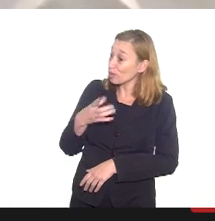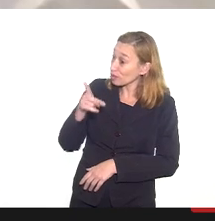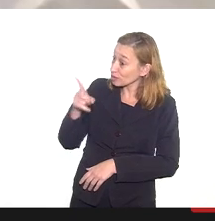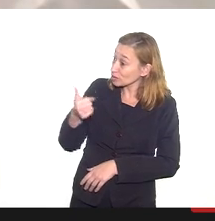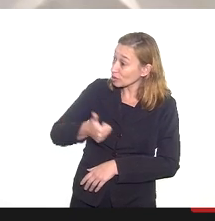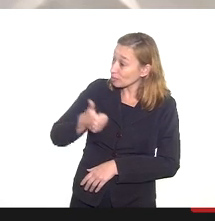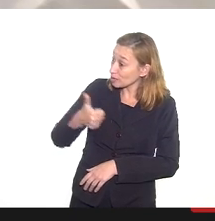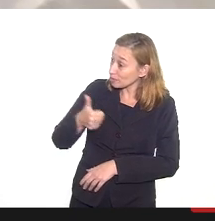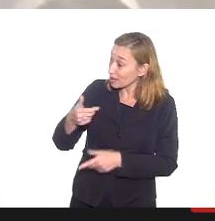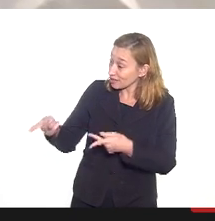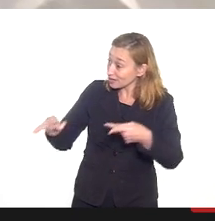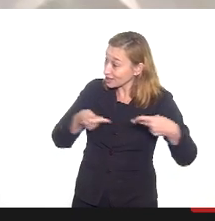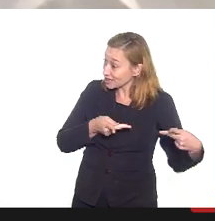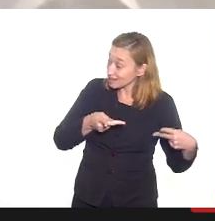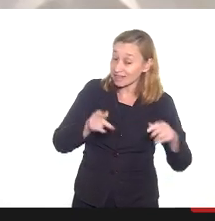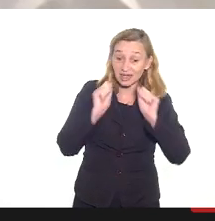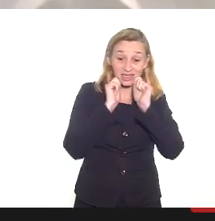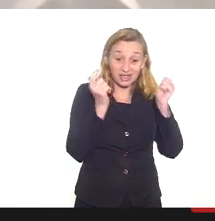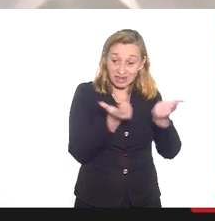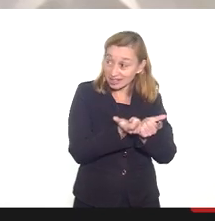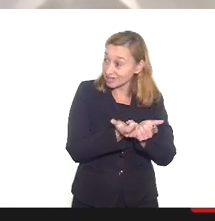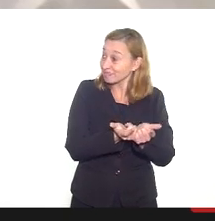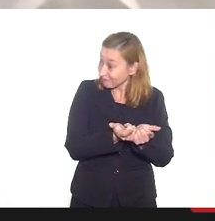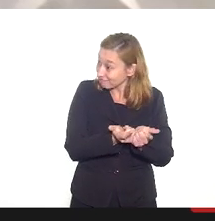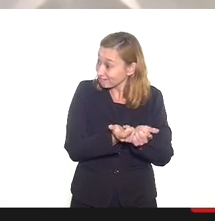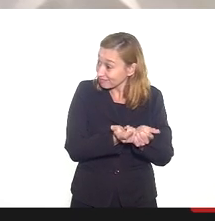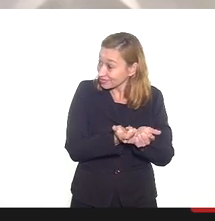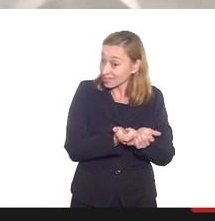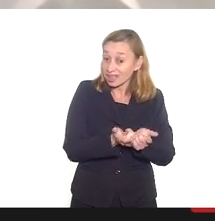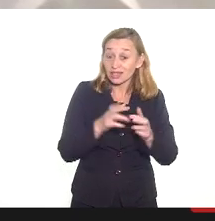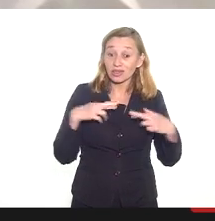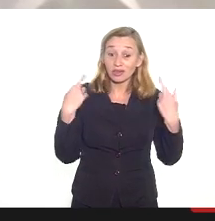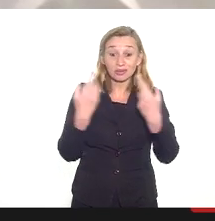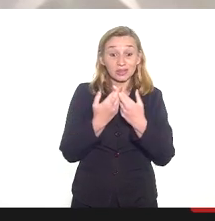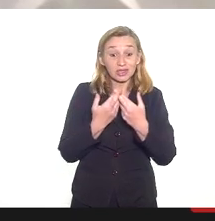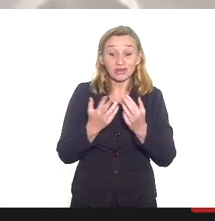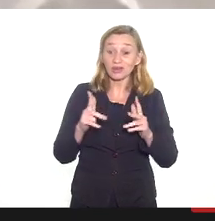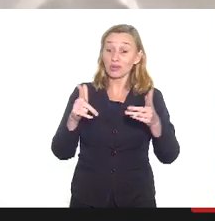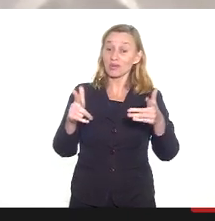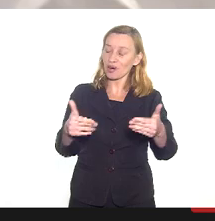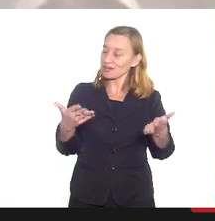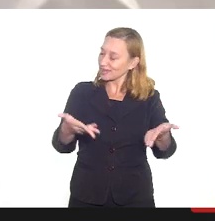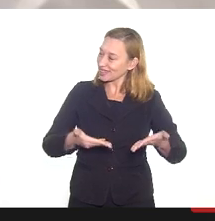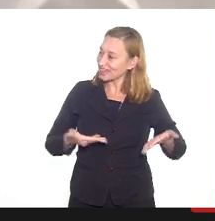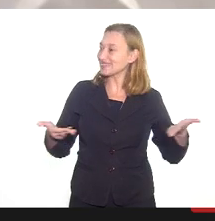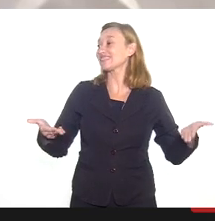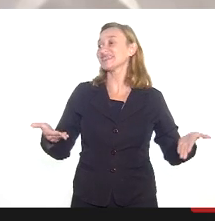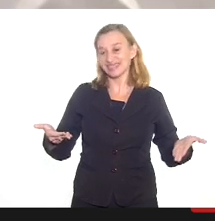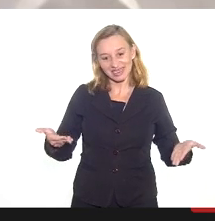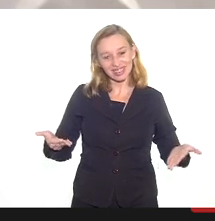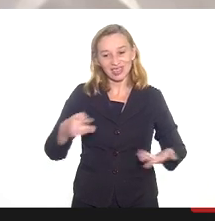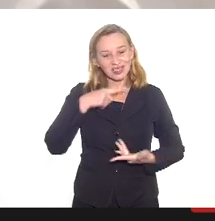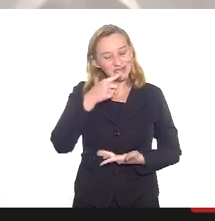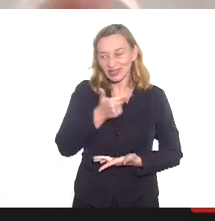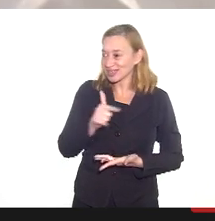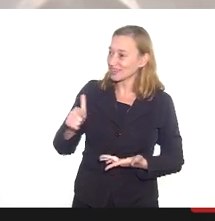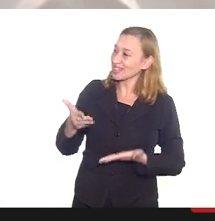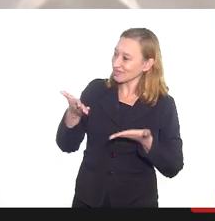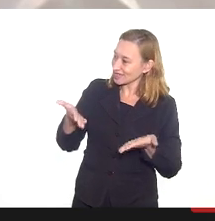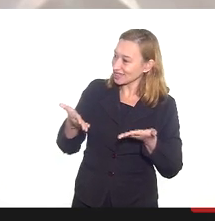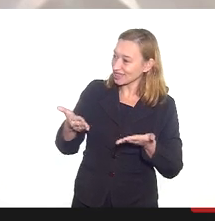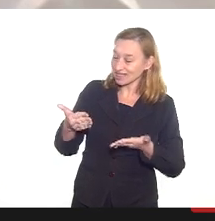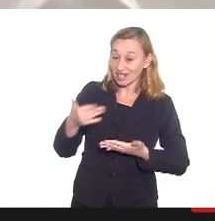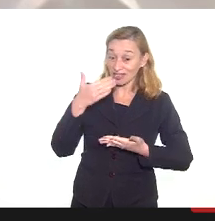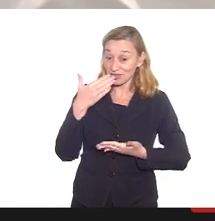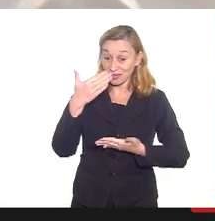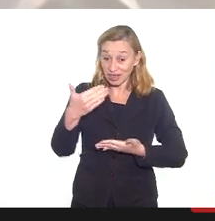primeira visita a essa Assembleia seja numa audiência como essa. Eu não tenho a menor dúvida que Vossa Excelência, à frente